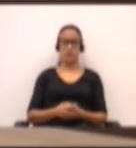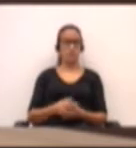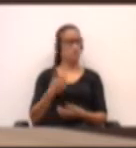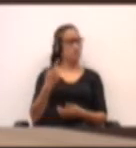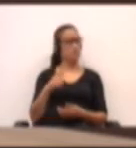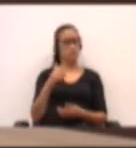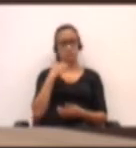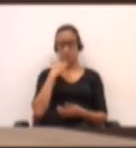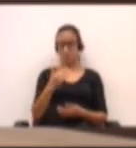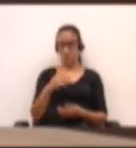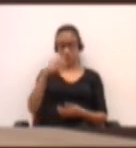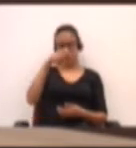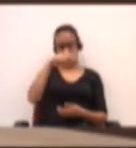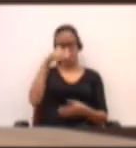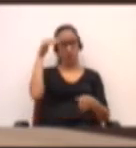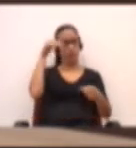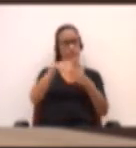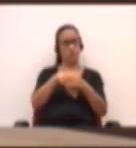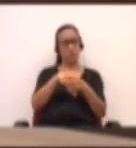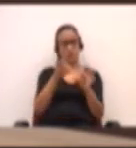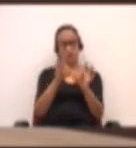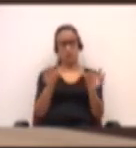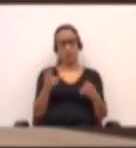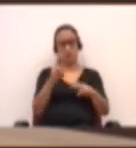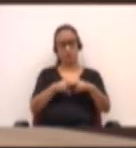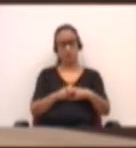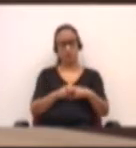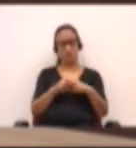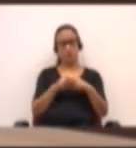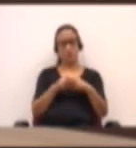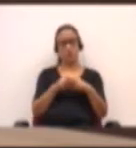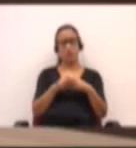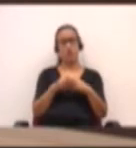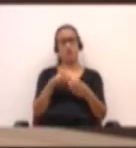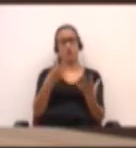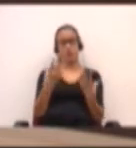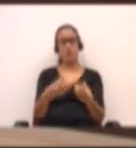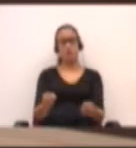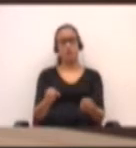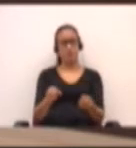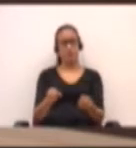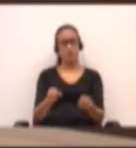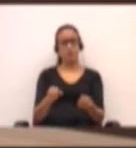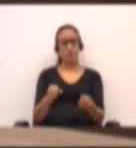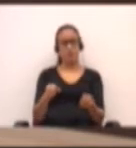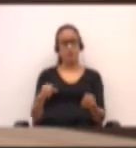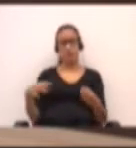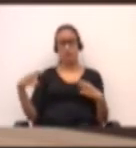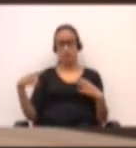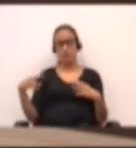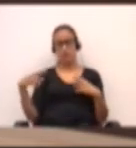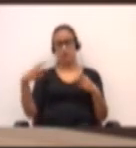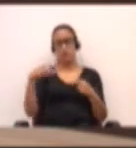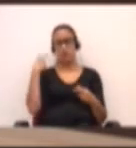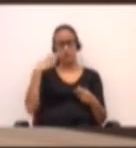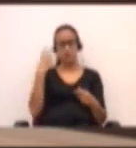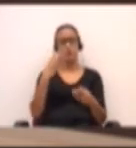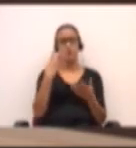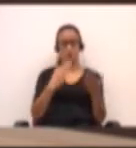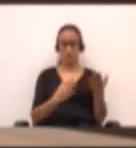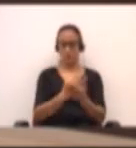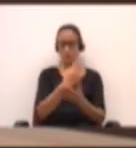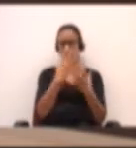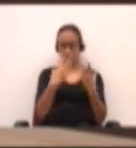Não havendo quem queira discutir, vai à votação. Os sentados aprovam e os de pé rejeitam. Ao secretário para a leitura